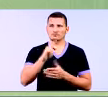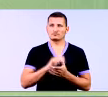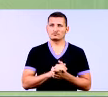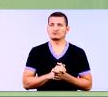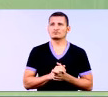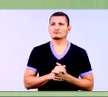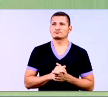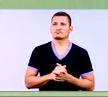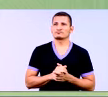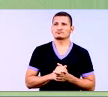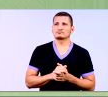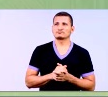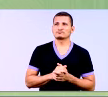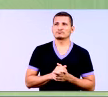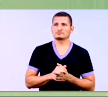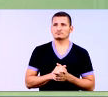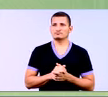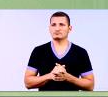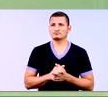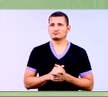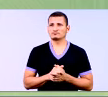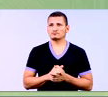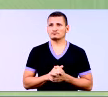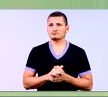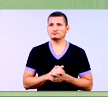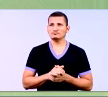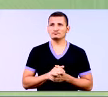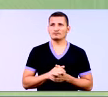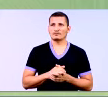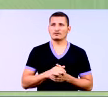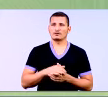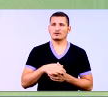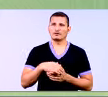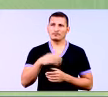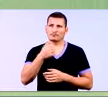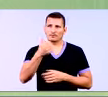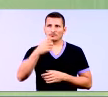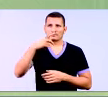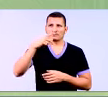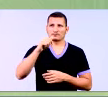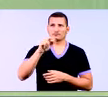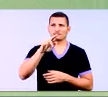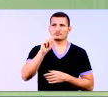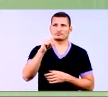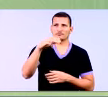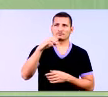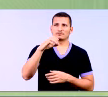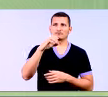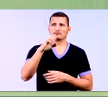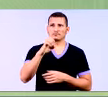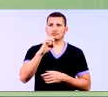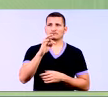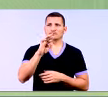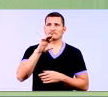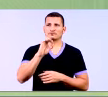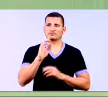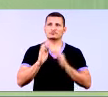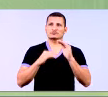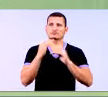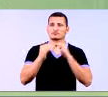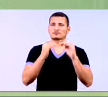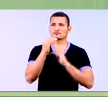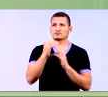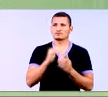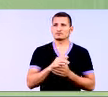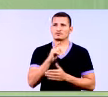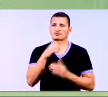concentrar nele, que é esse aqui. A gente já comenta aqui, é o primeiro parâmetro de desempenho que a gente toma ciência. Esse é o principal parâmetro